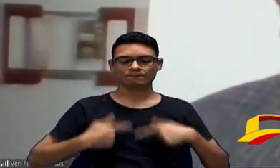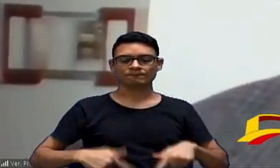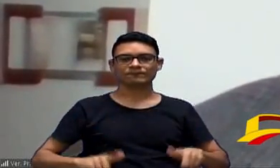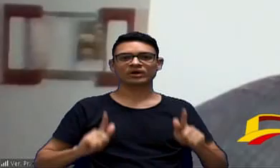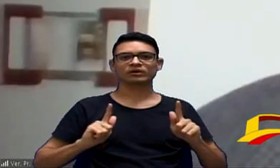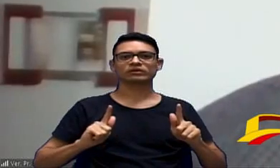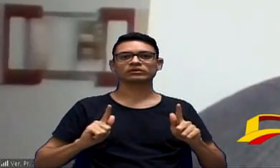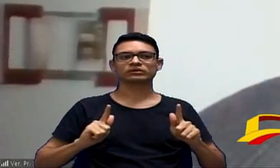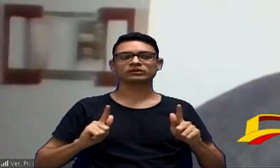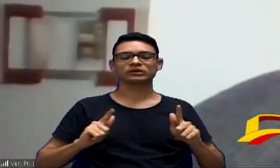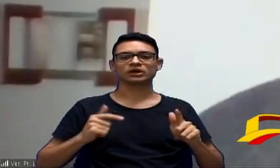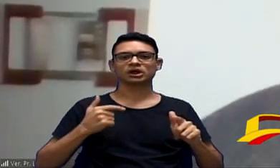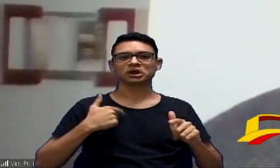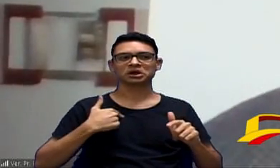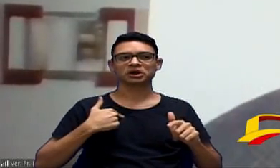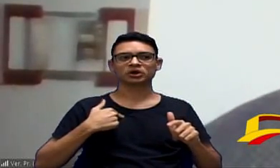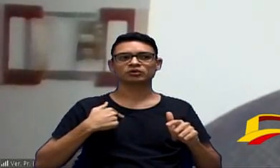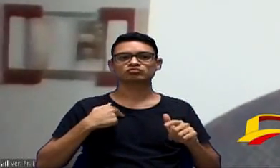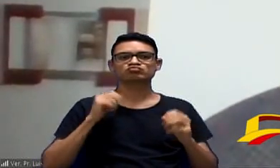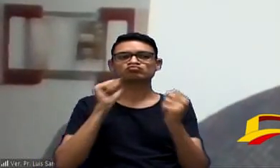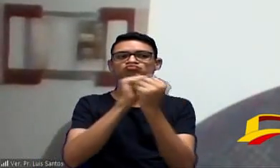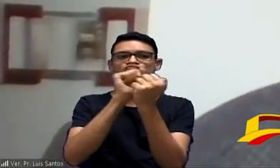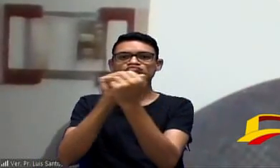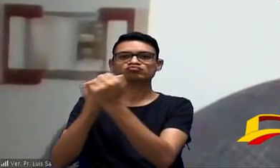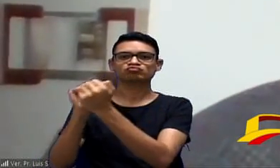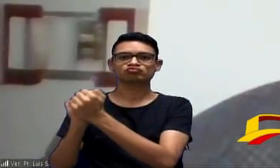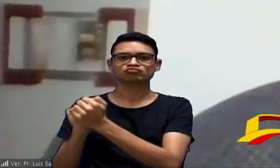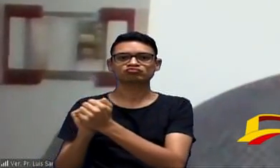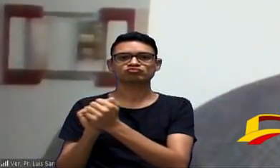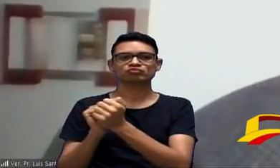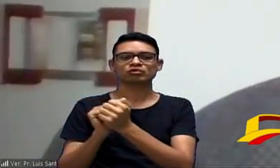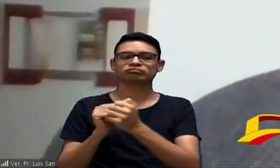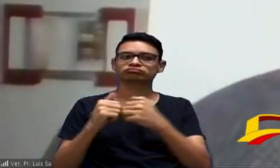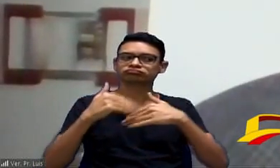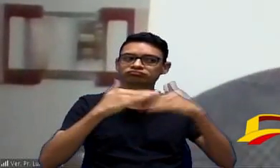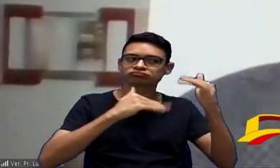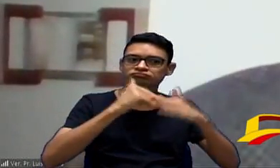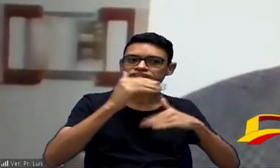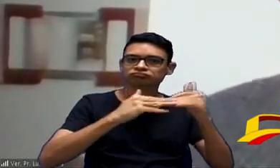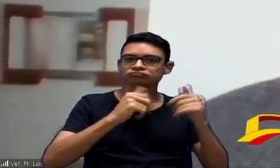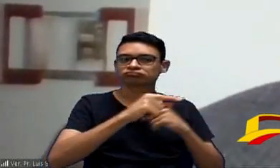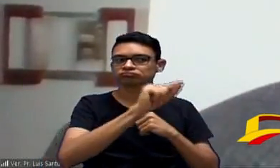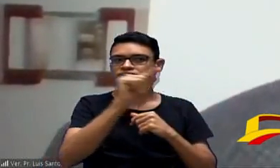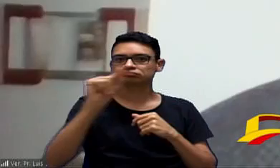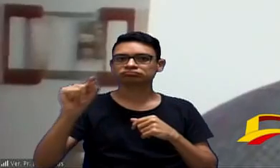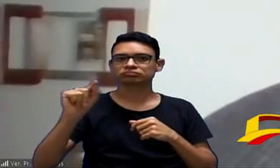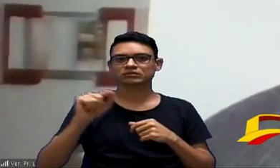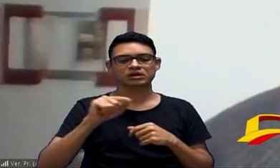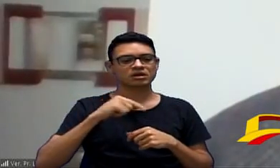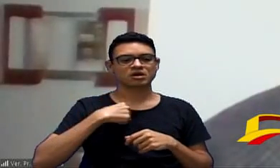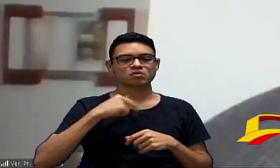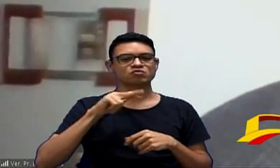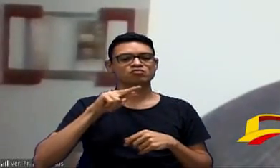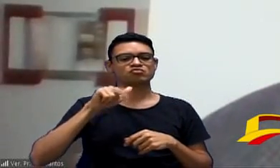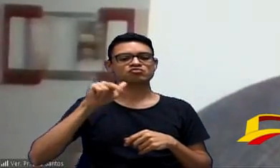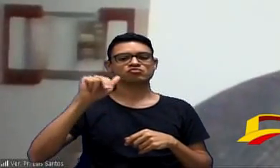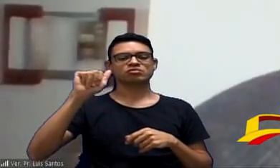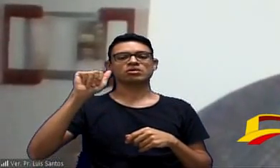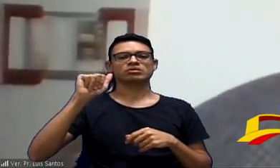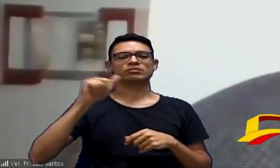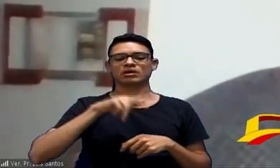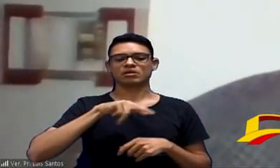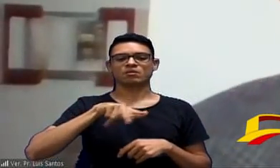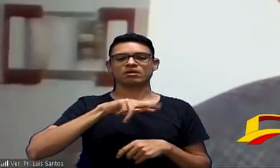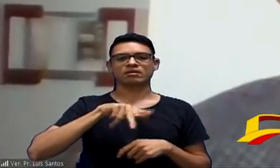nenhuma dessas atividades ou dessas ações, nunca fui, não pretendo ir, né? Como tem gente que vai,